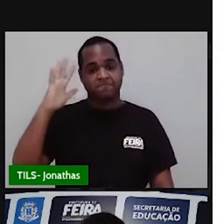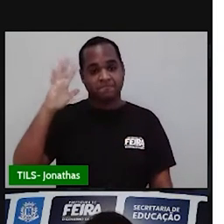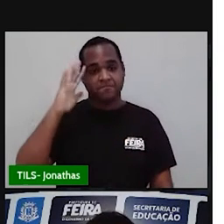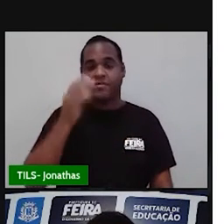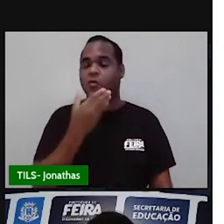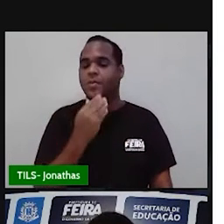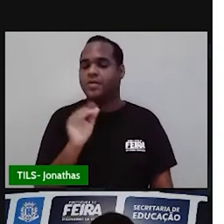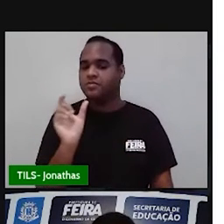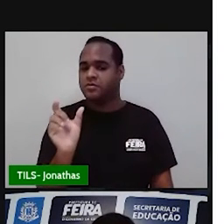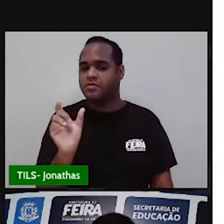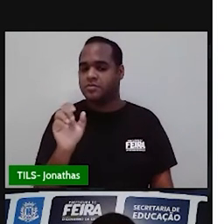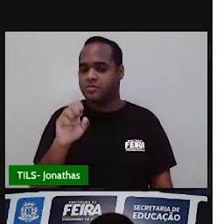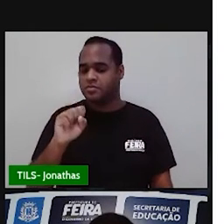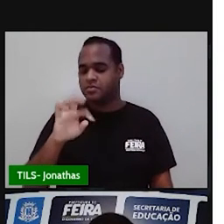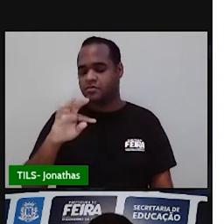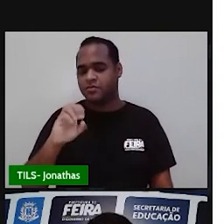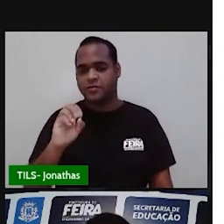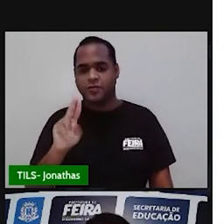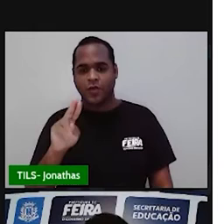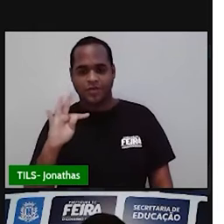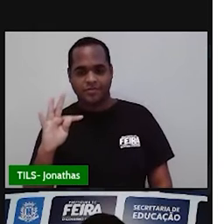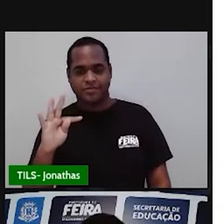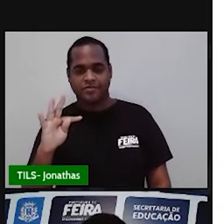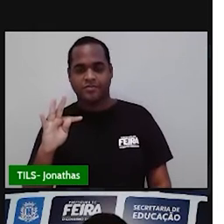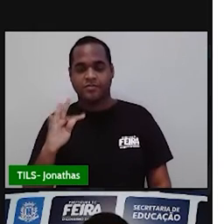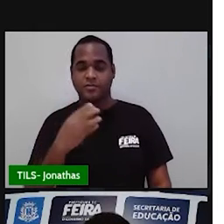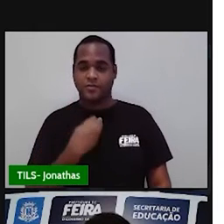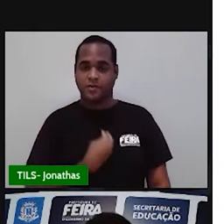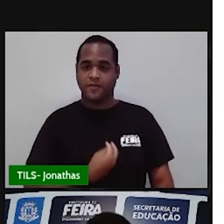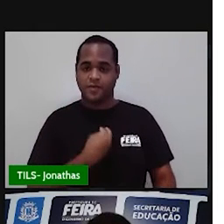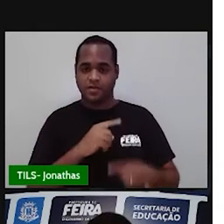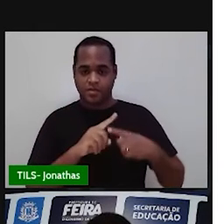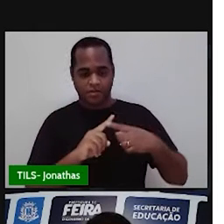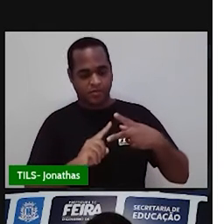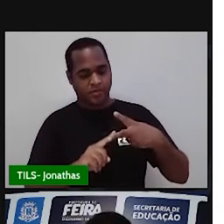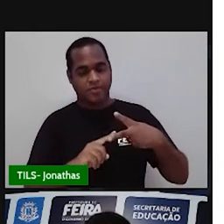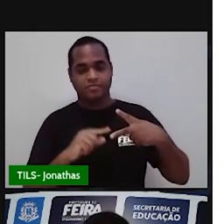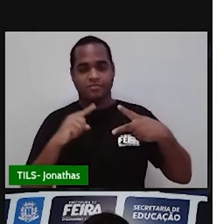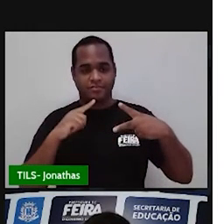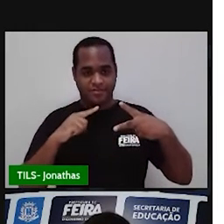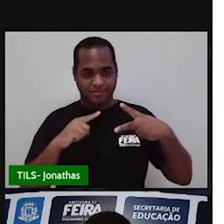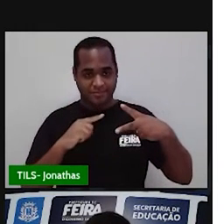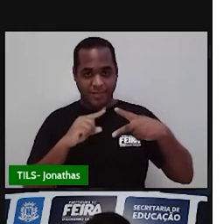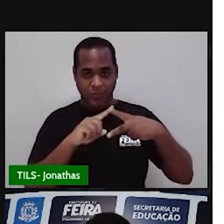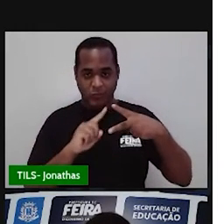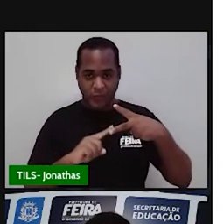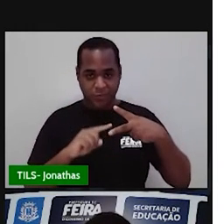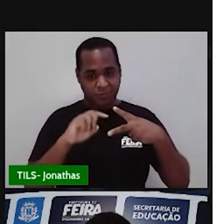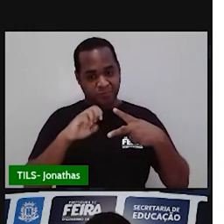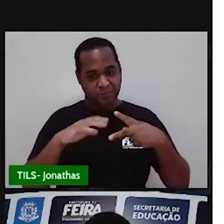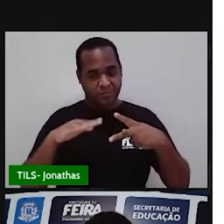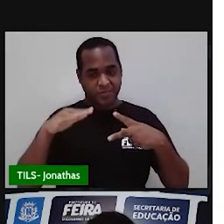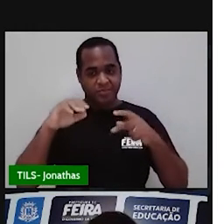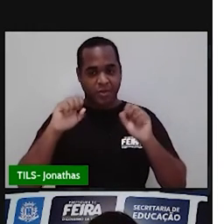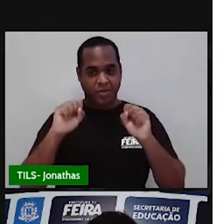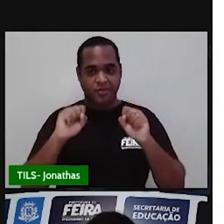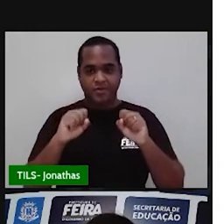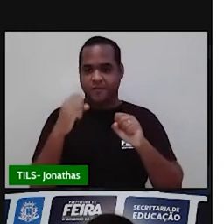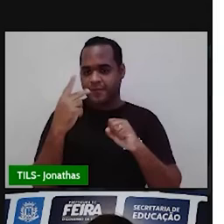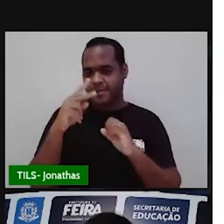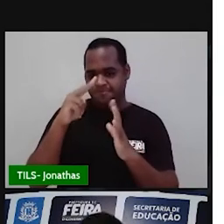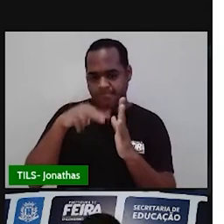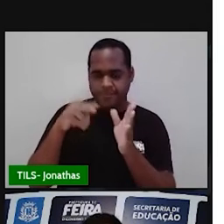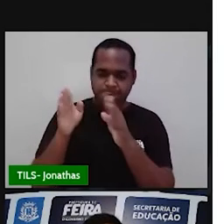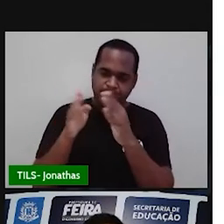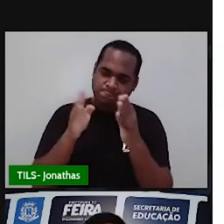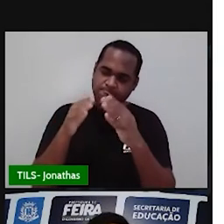autor, Stu, né? Ele diz o seguinte, ó: existem dois tipos de estatística, as que você